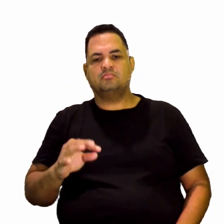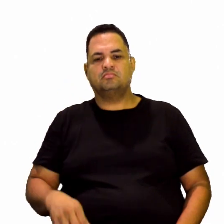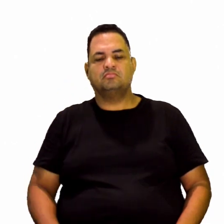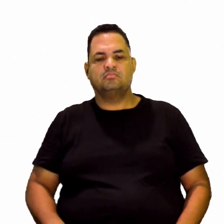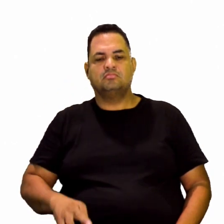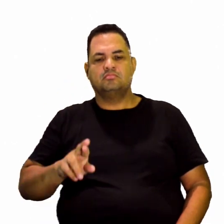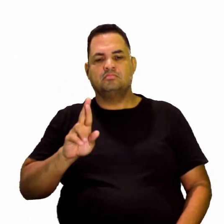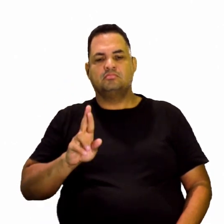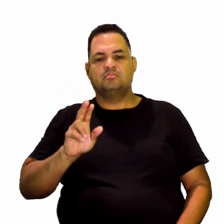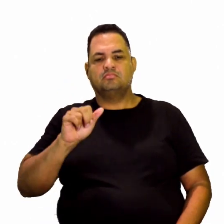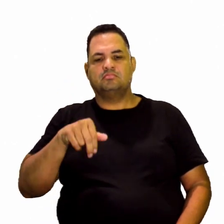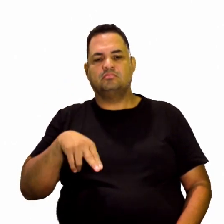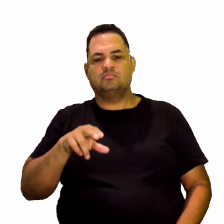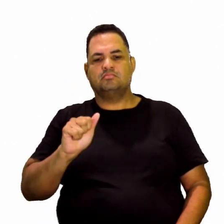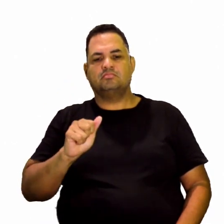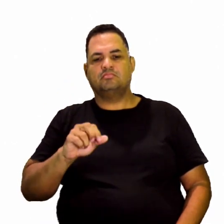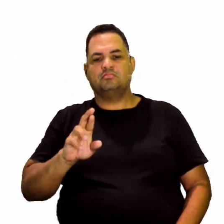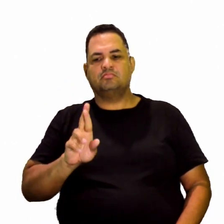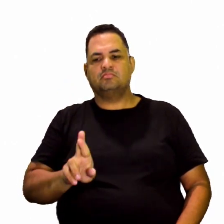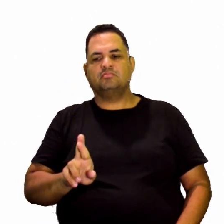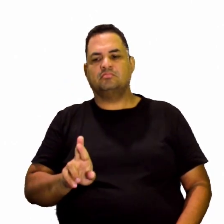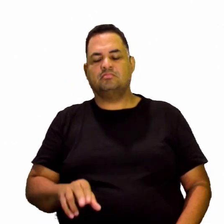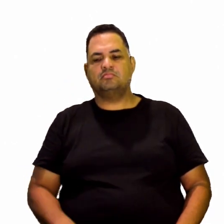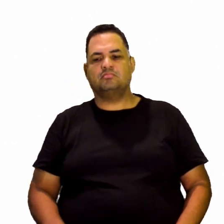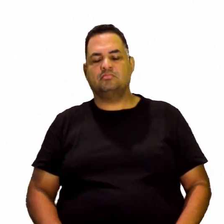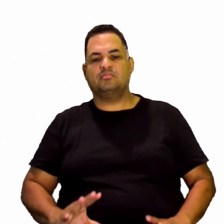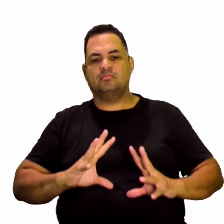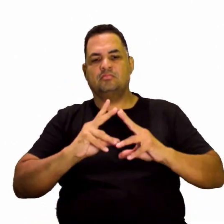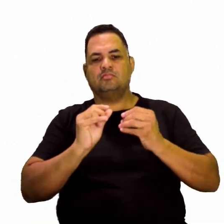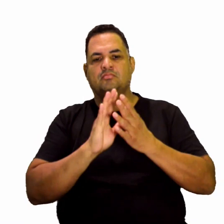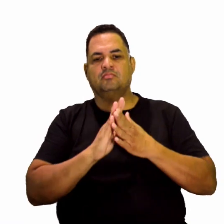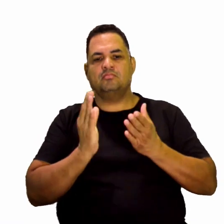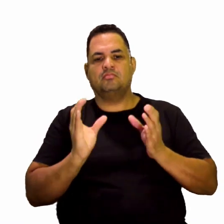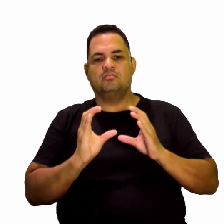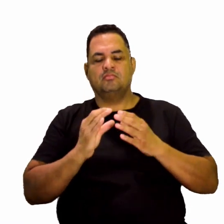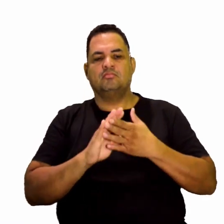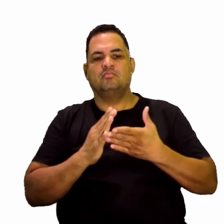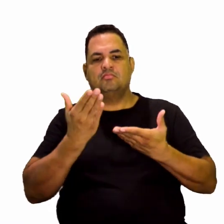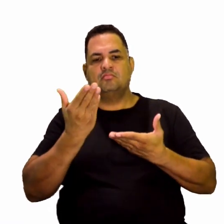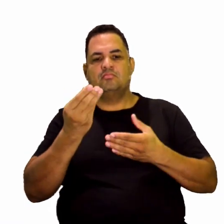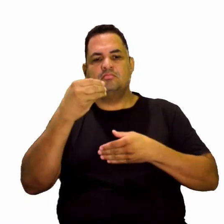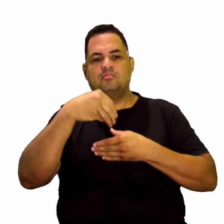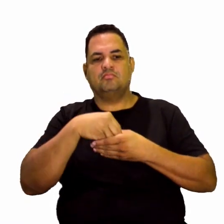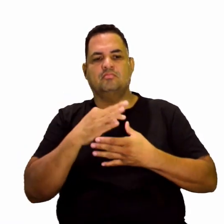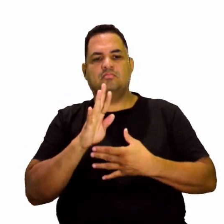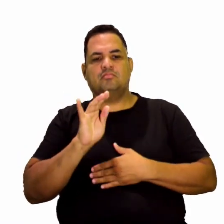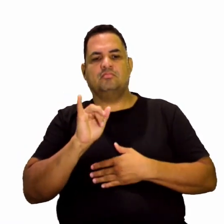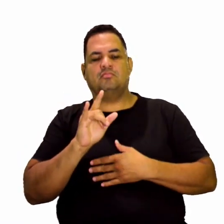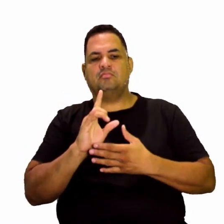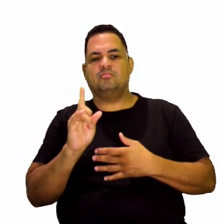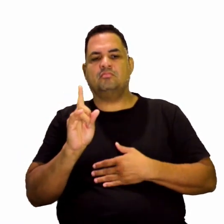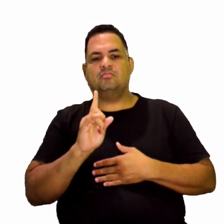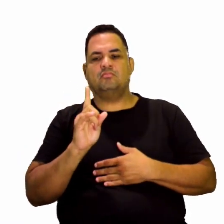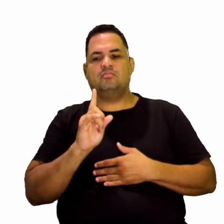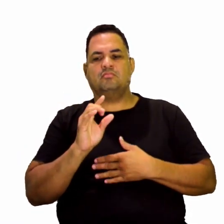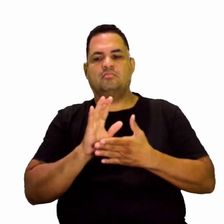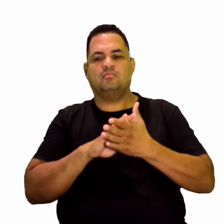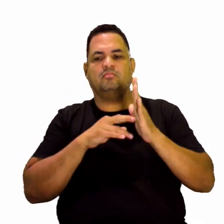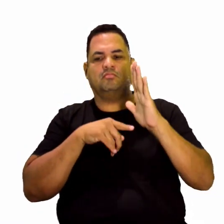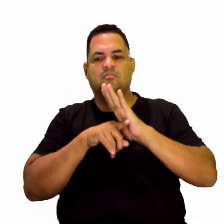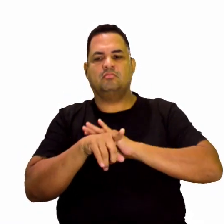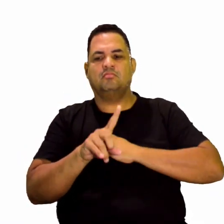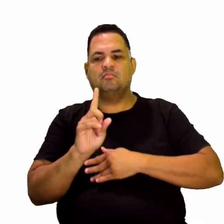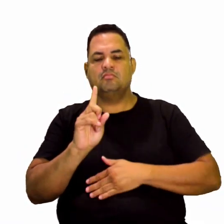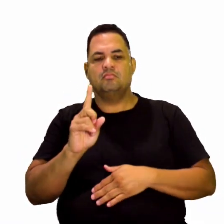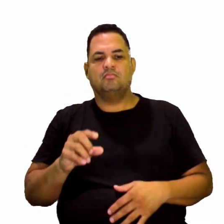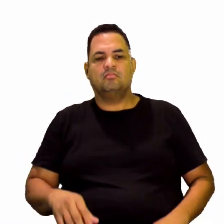transportador e o RNA ribossômico, né? Então, todos os conjuntos de transcritos vão estar aqui dentro do criptoma. Então, não é o que a gente está querendo no